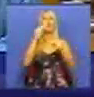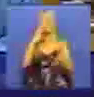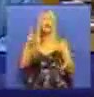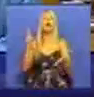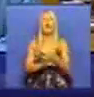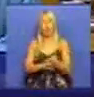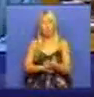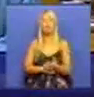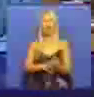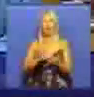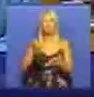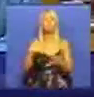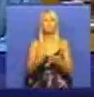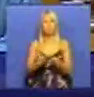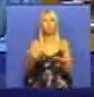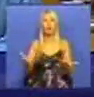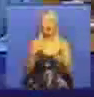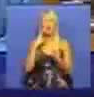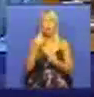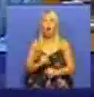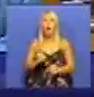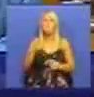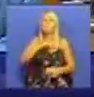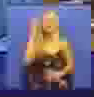de portugueses,